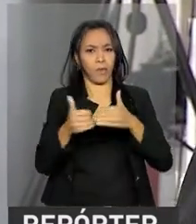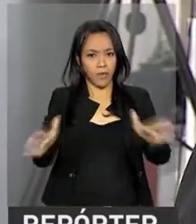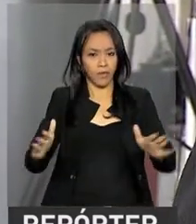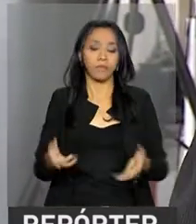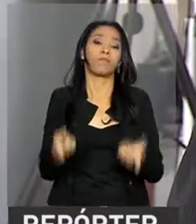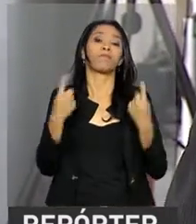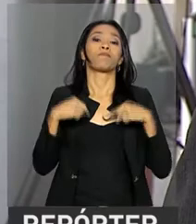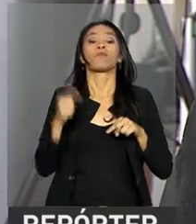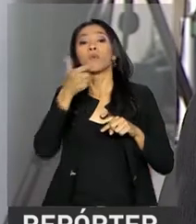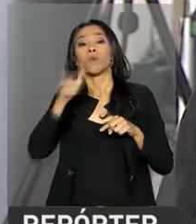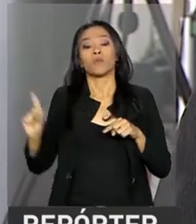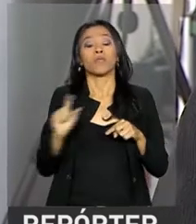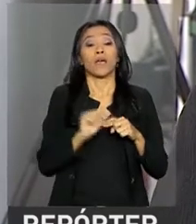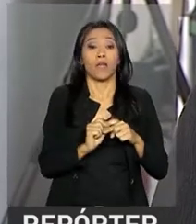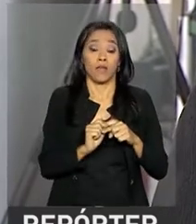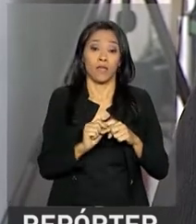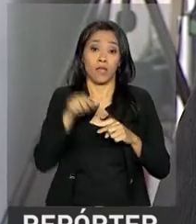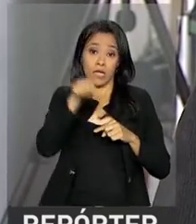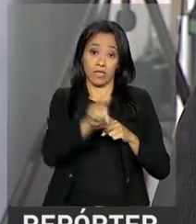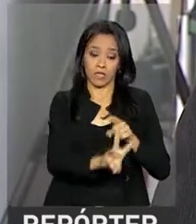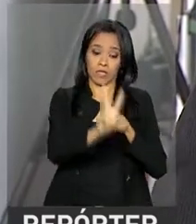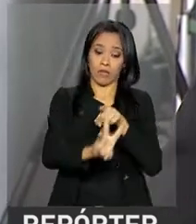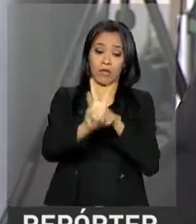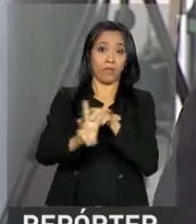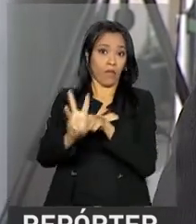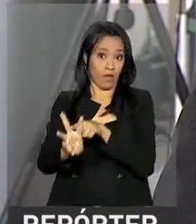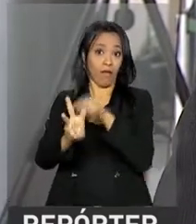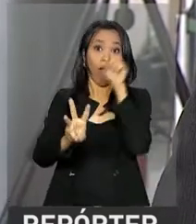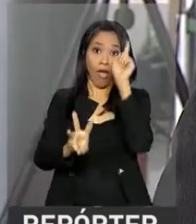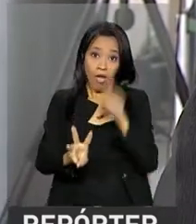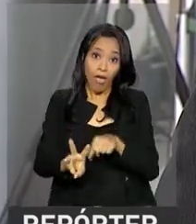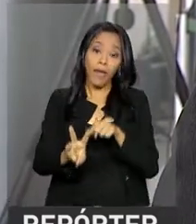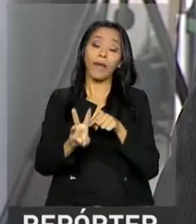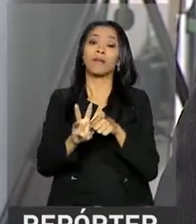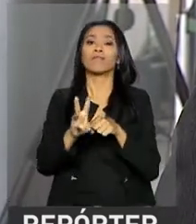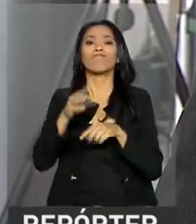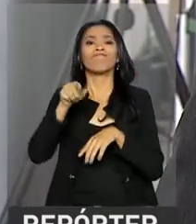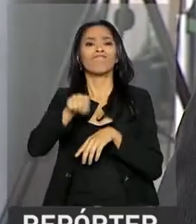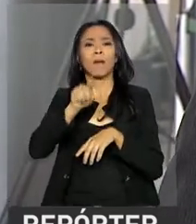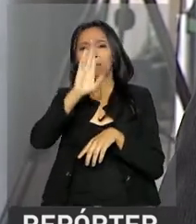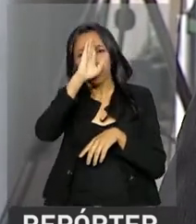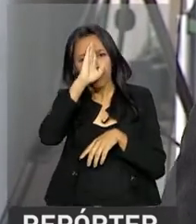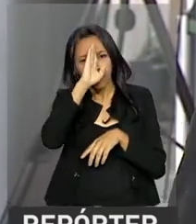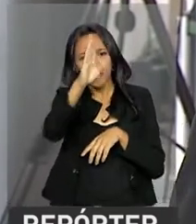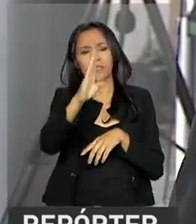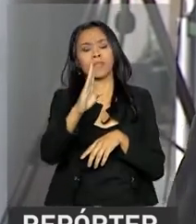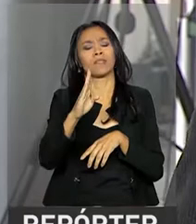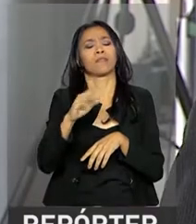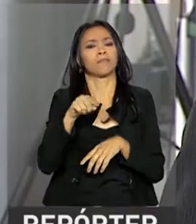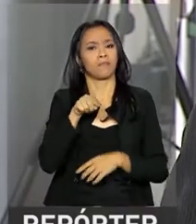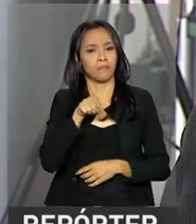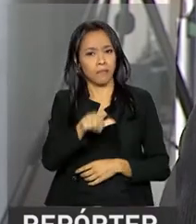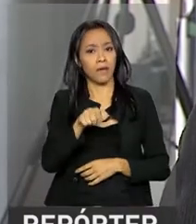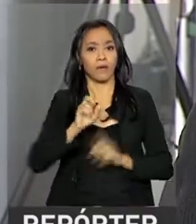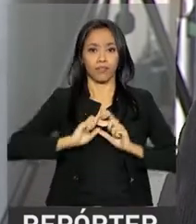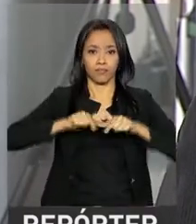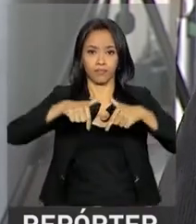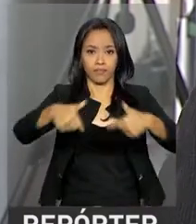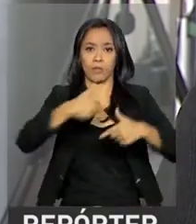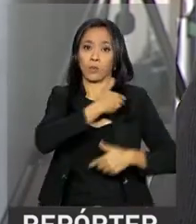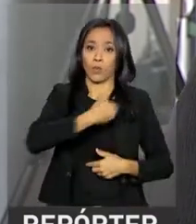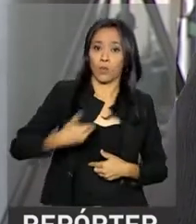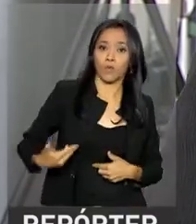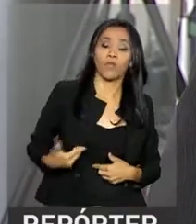Leandro, o Portal Único do Comércio Exterior é a principal iniciativa, é considerada a principal iniciativa do governo